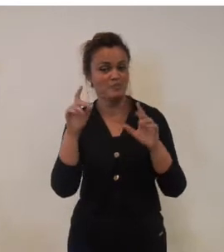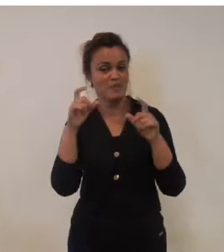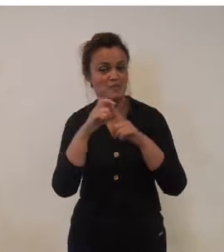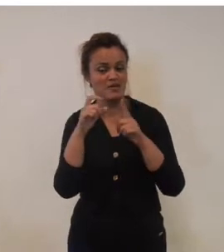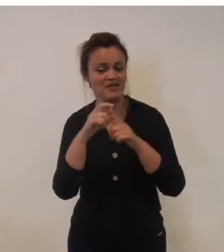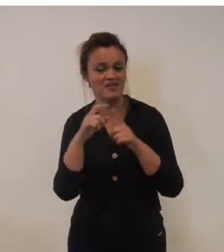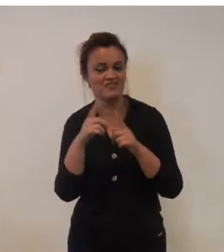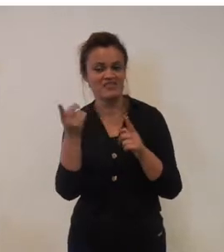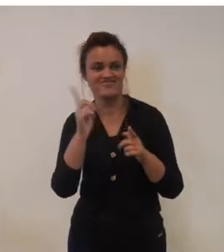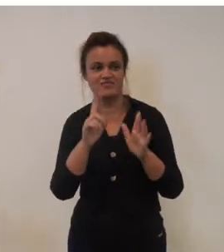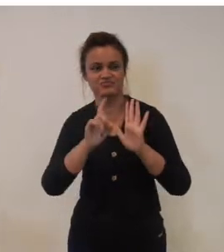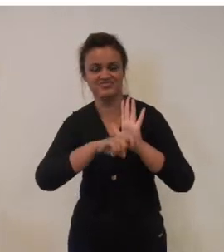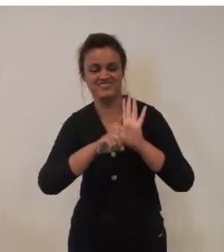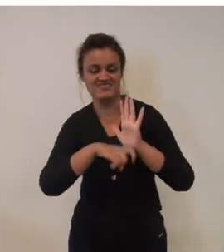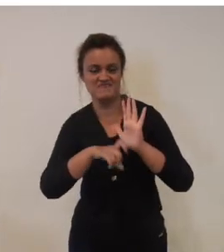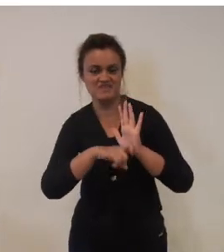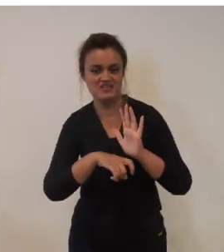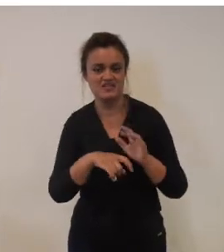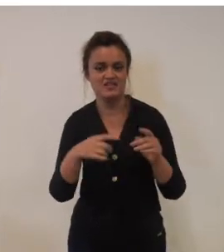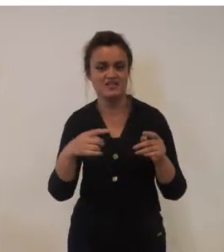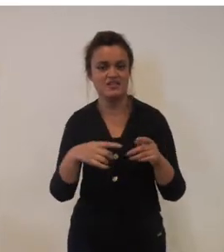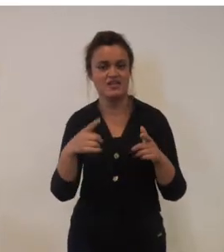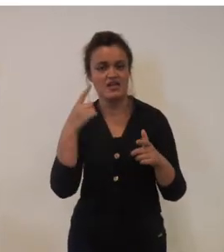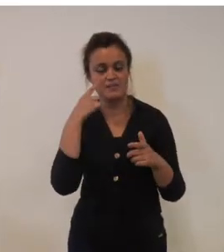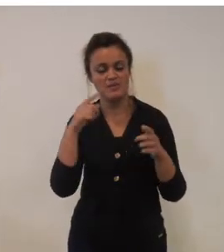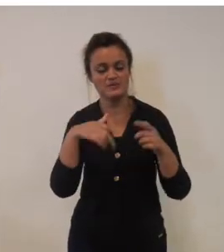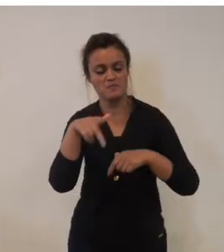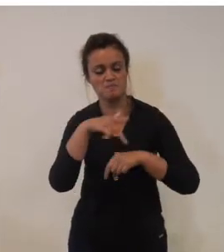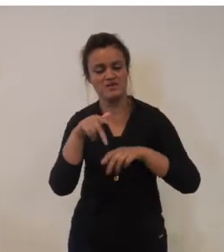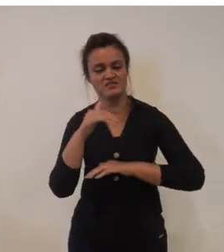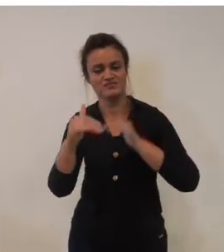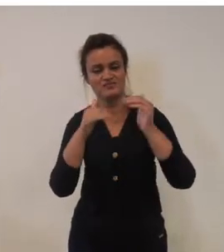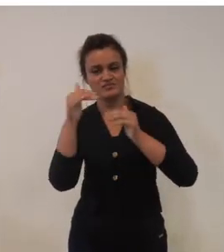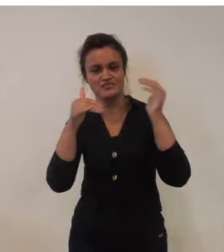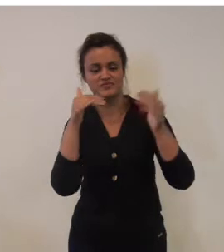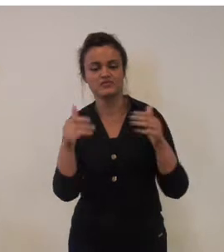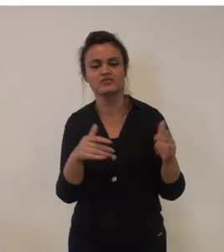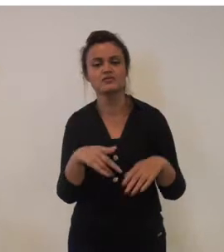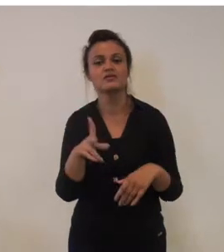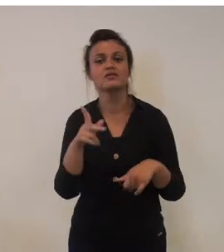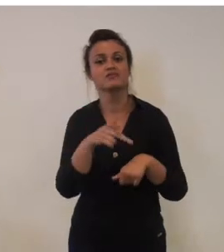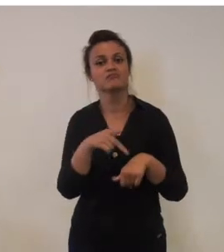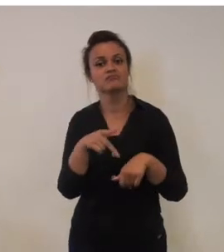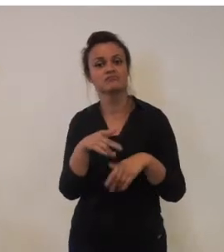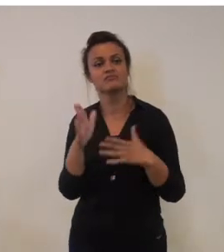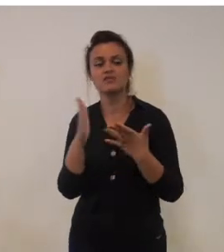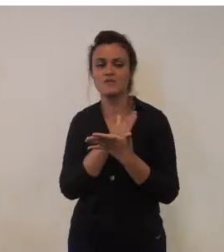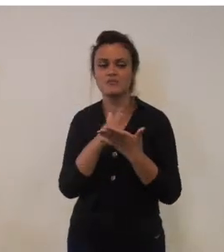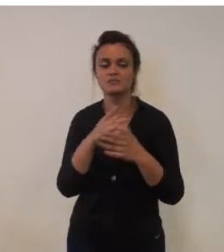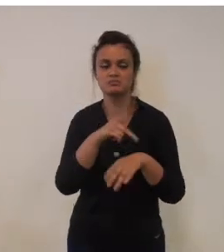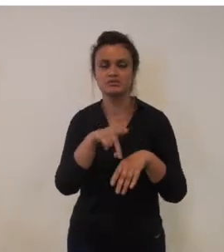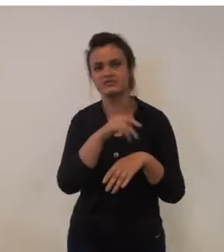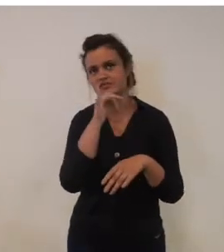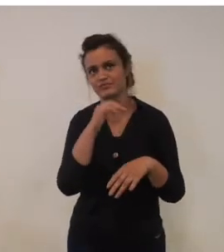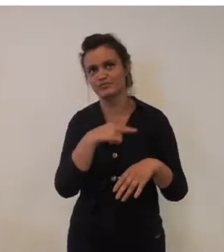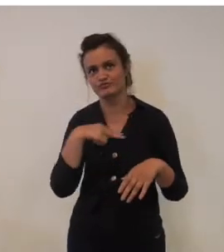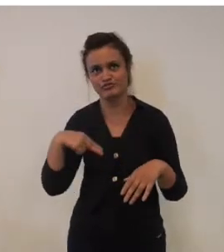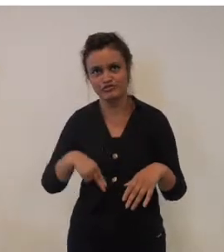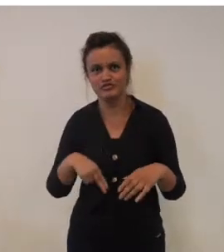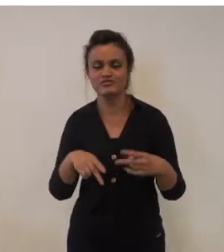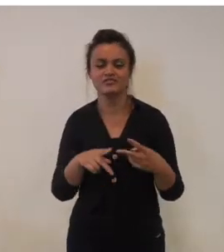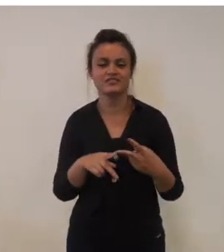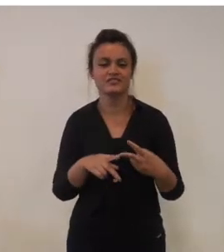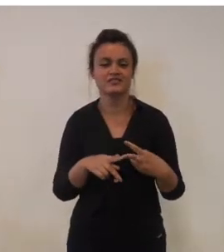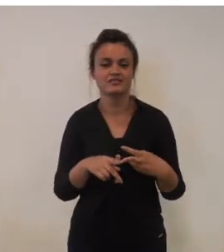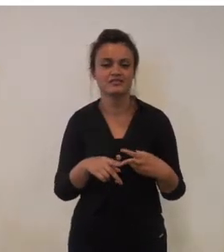não tarifárias está muito mais ligado aos países desenvolvidos e países até mesmo como a China,